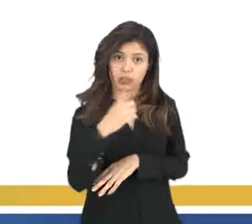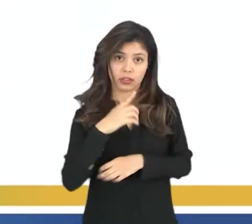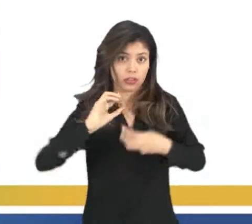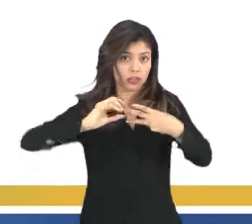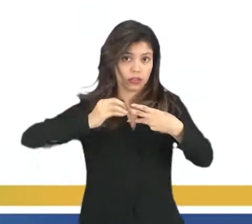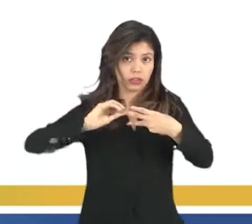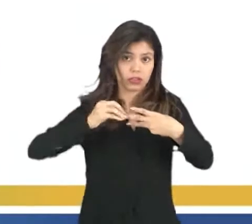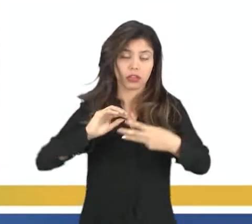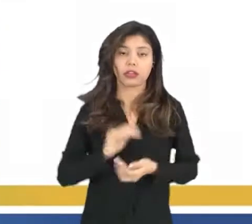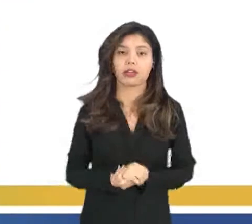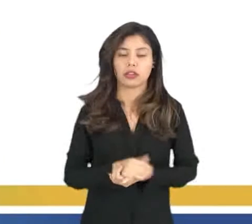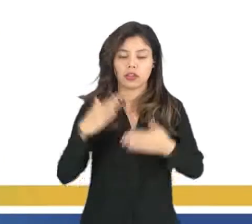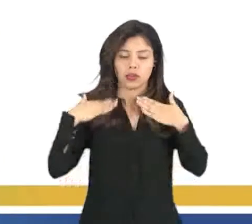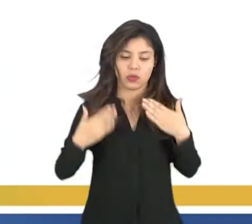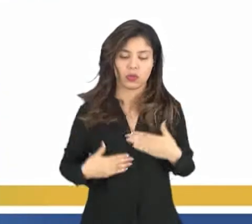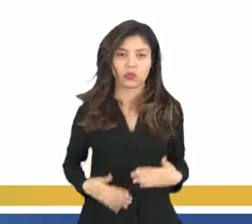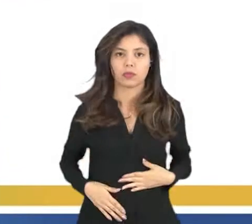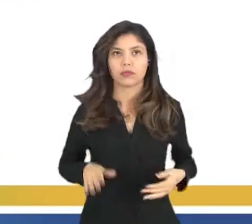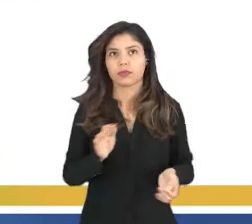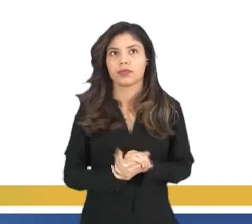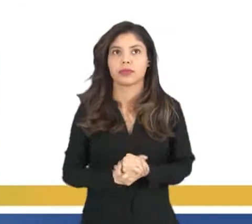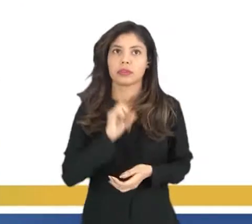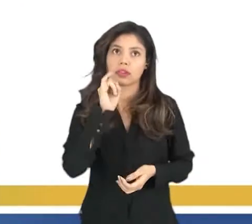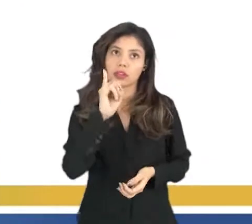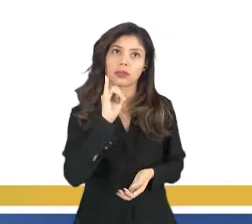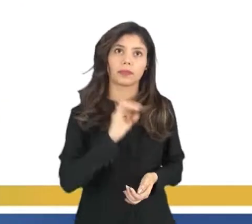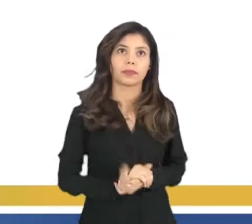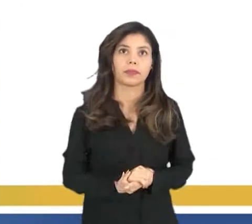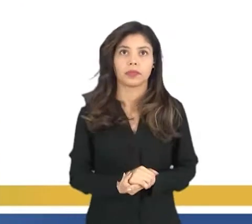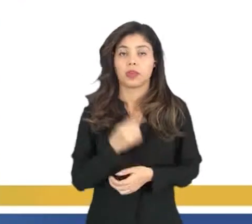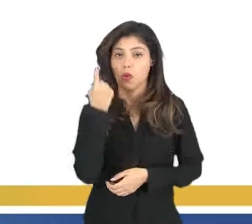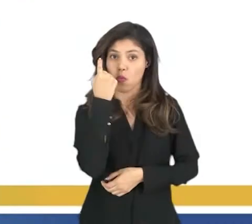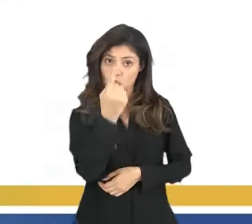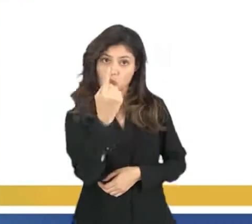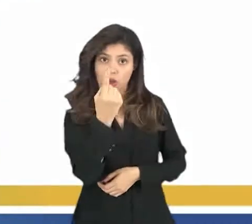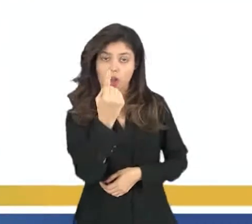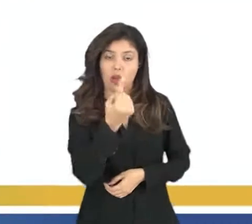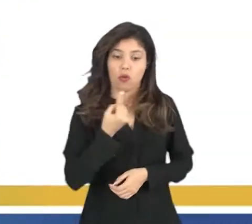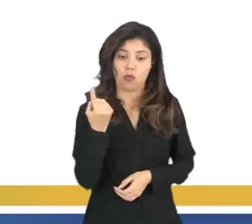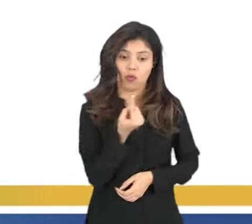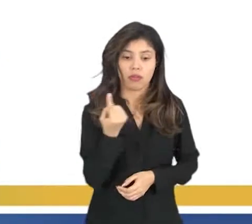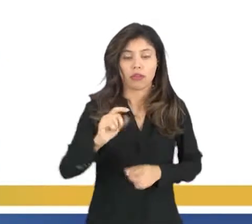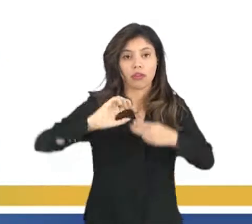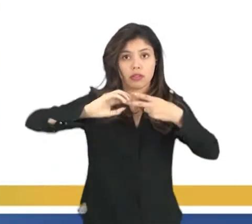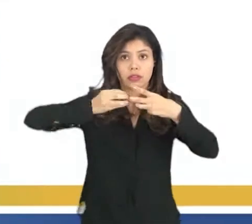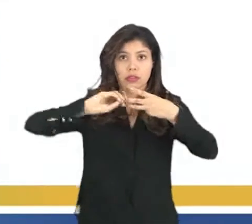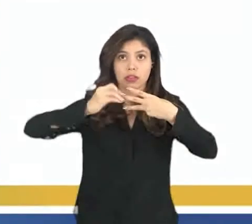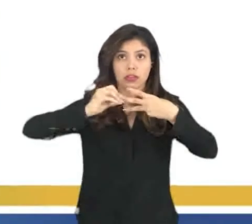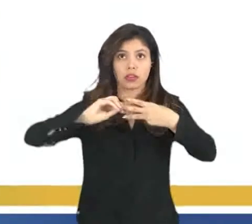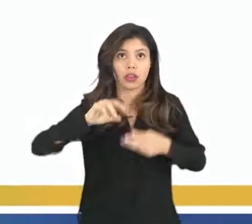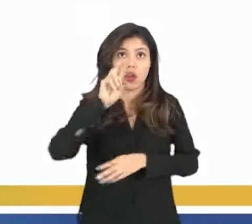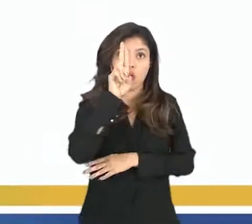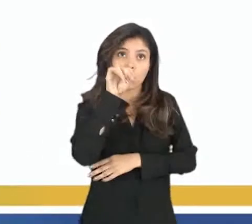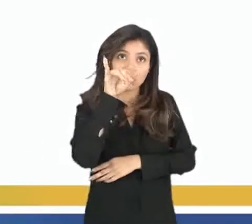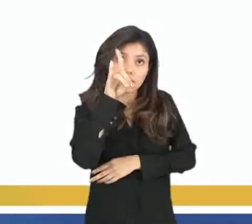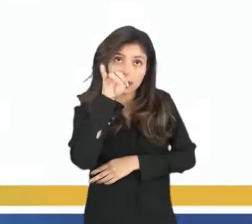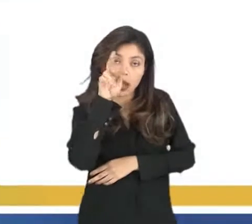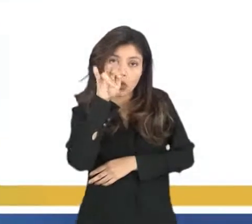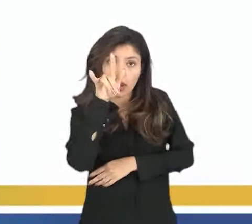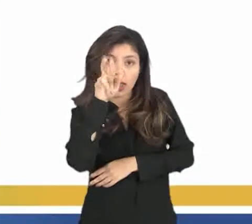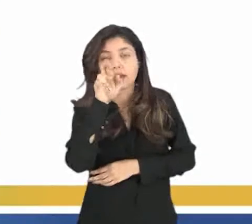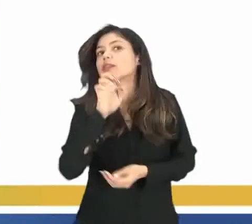células que eles possuem ao longo do seu corpo. Se eles forem formados por apenas uma célula, eles são chamados de seres